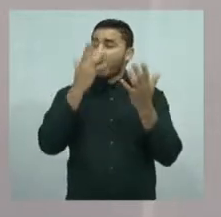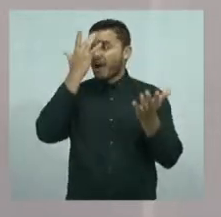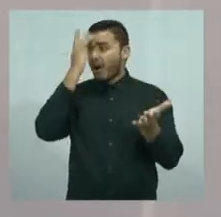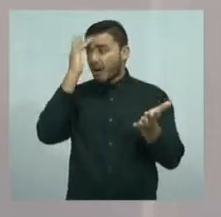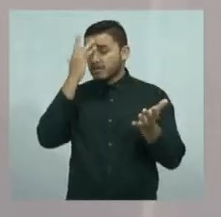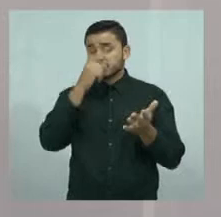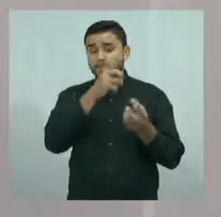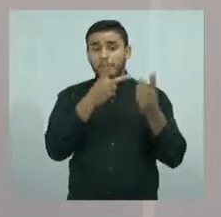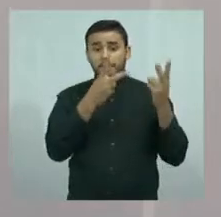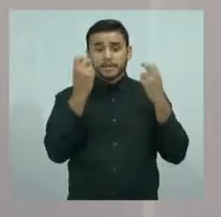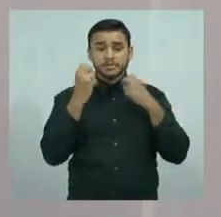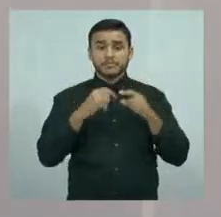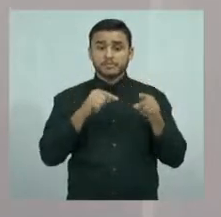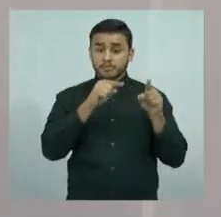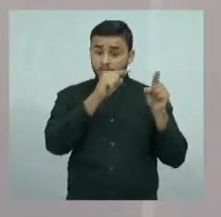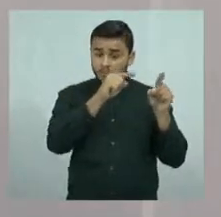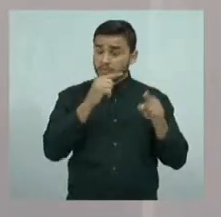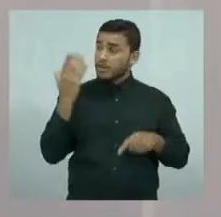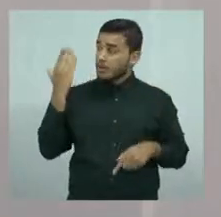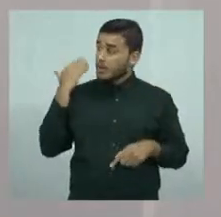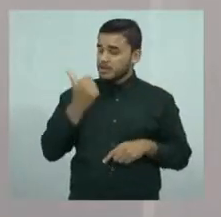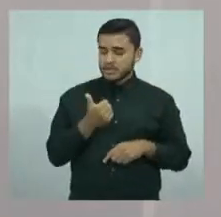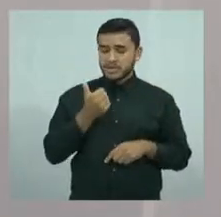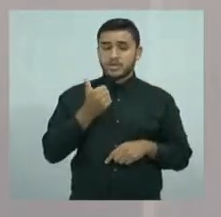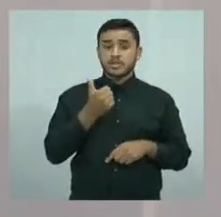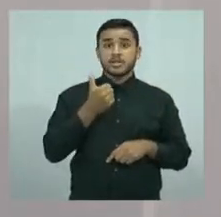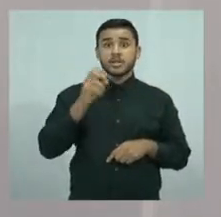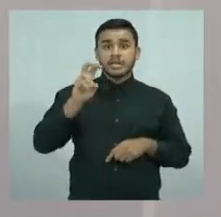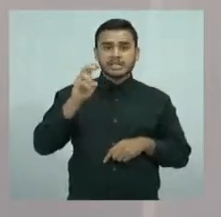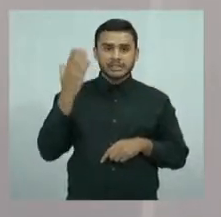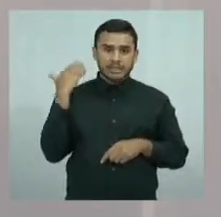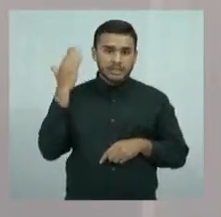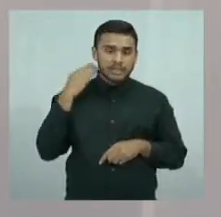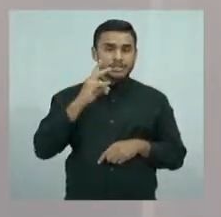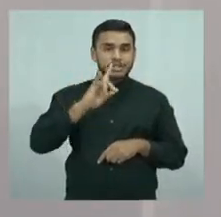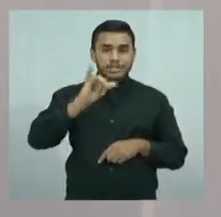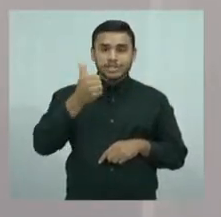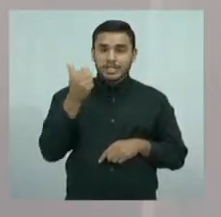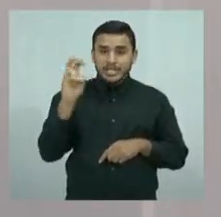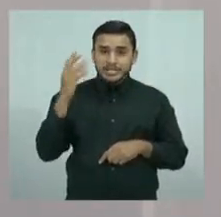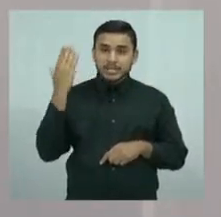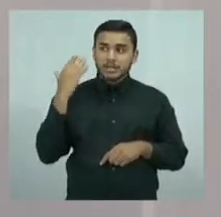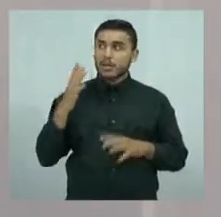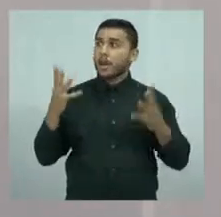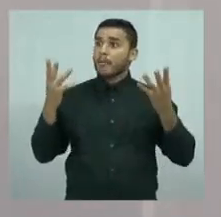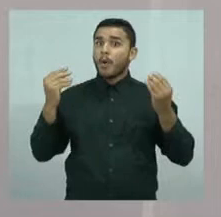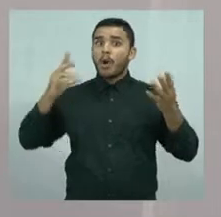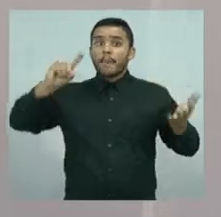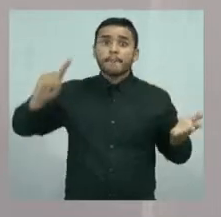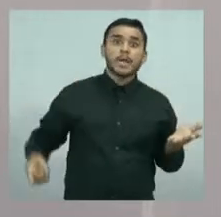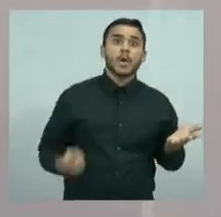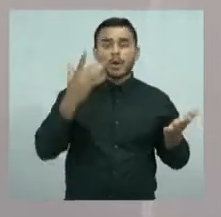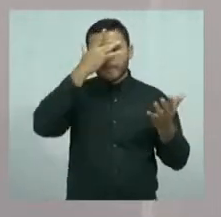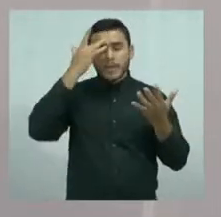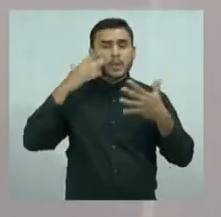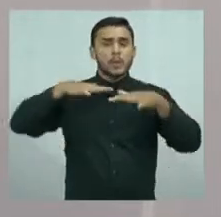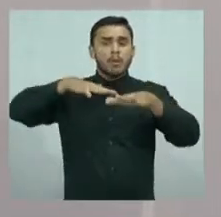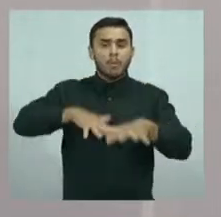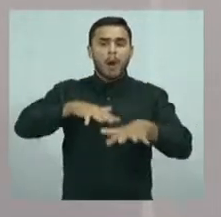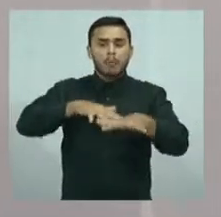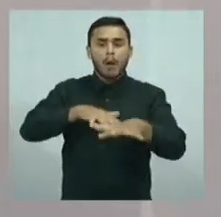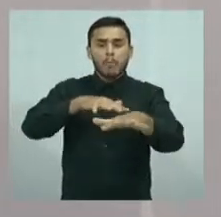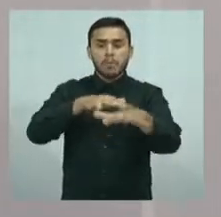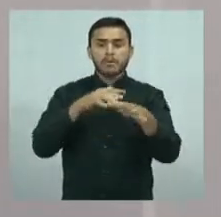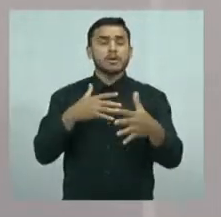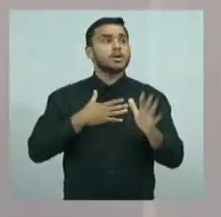ficha deles. Dia 15 foram milhões que foram às ruas para poder cobrar o que nos é